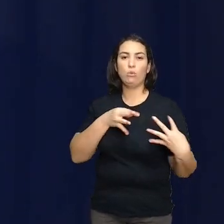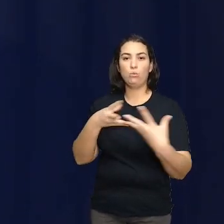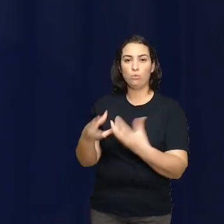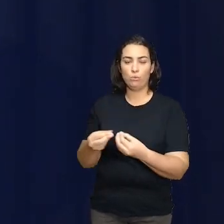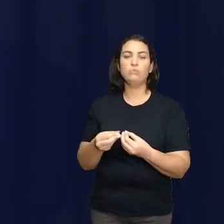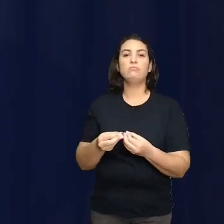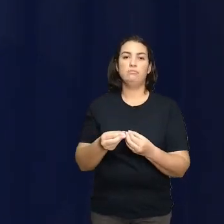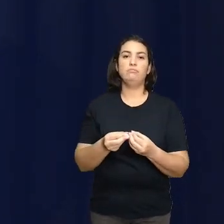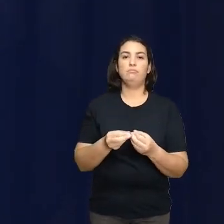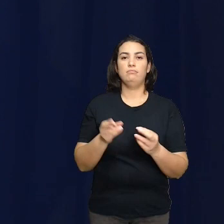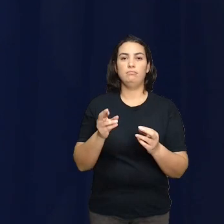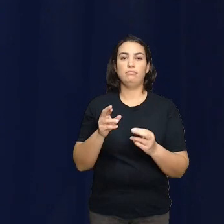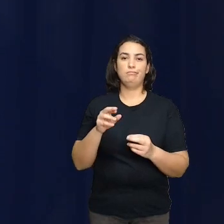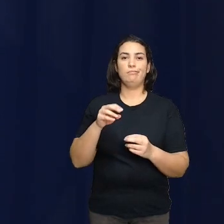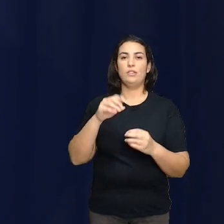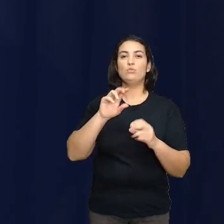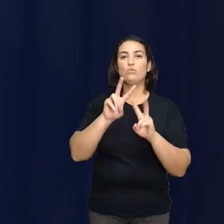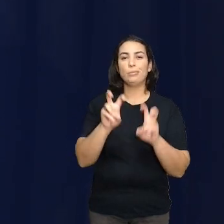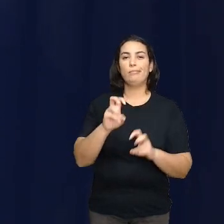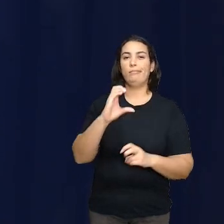os NFTs, as criptomoedas,